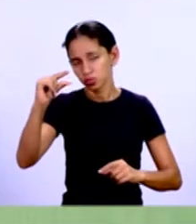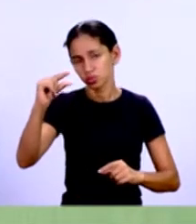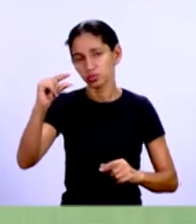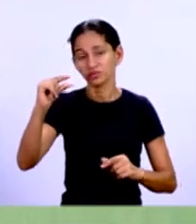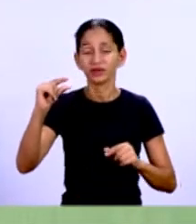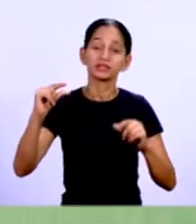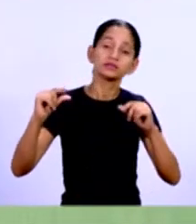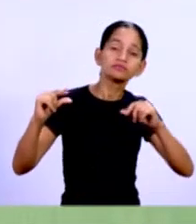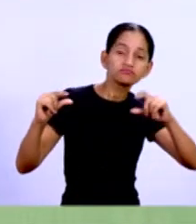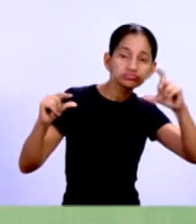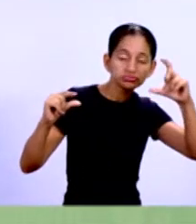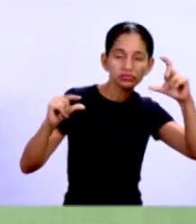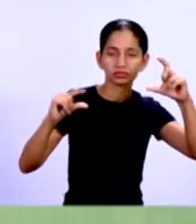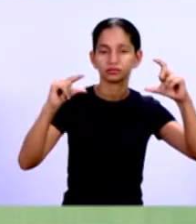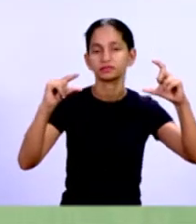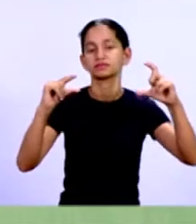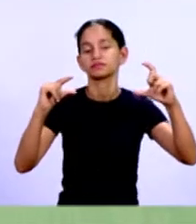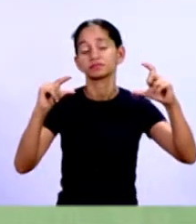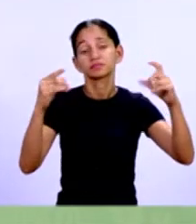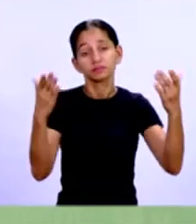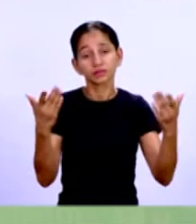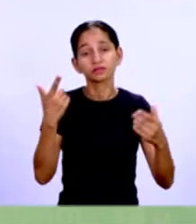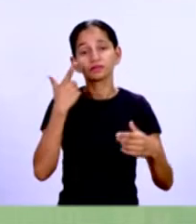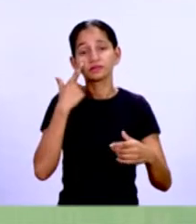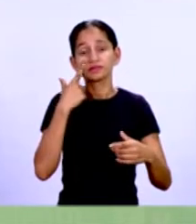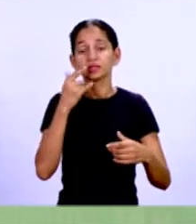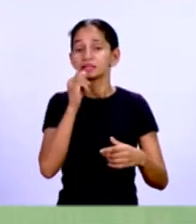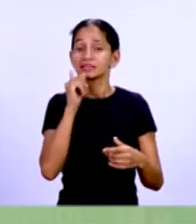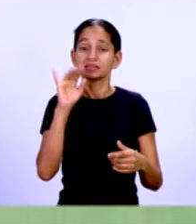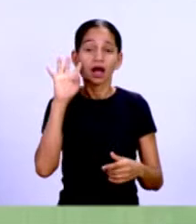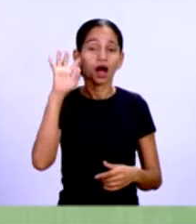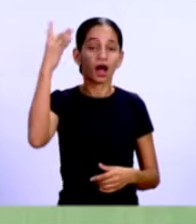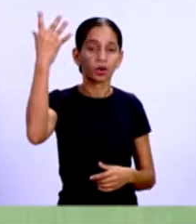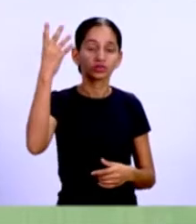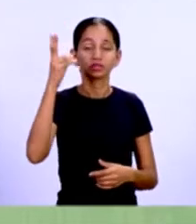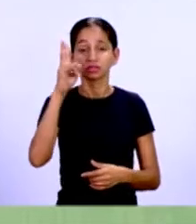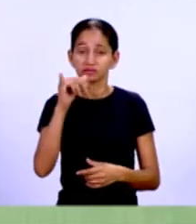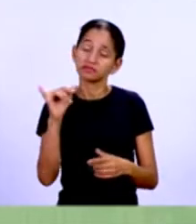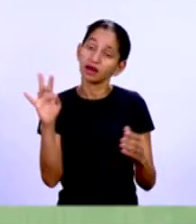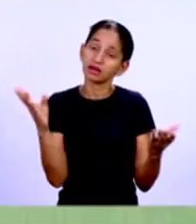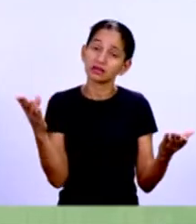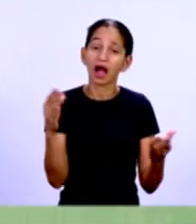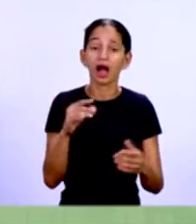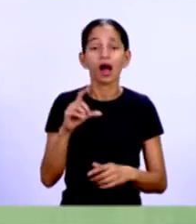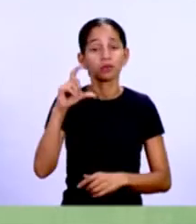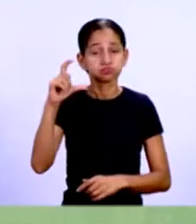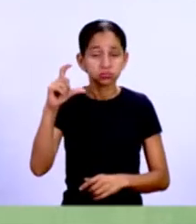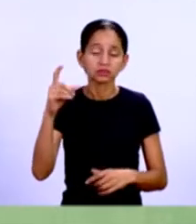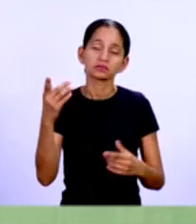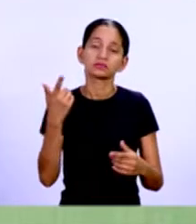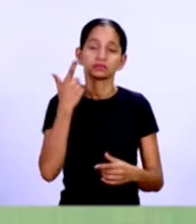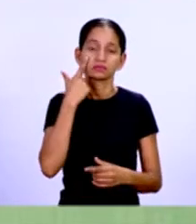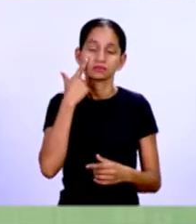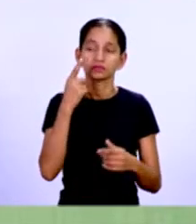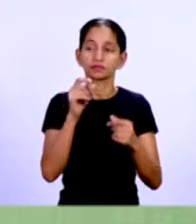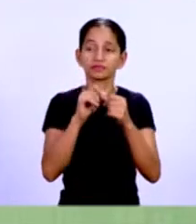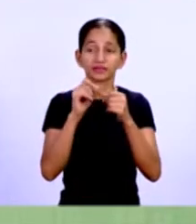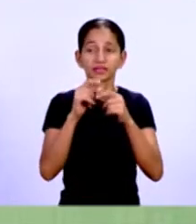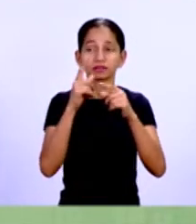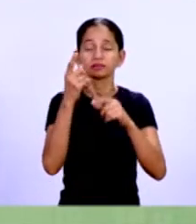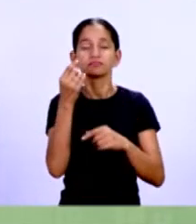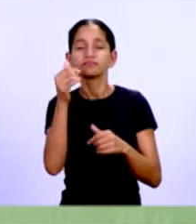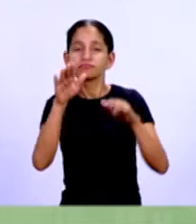ser alta e aí a probabilidade disso eventualmente acontecer um dia vai ser relativamente alta, né? Vai ser